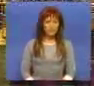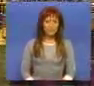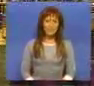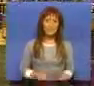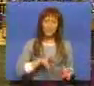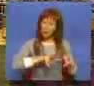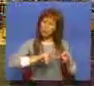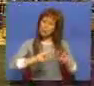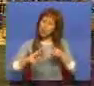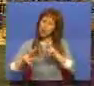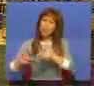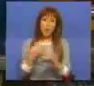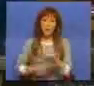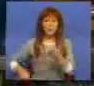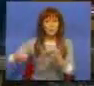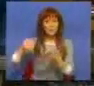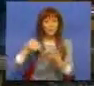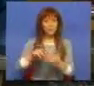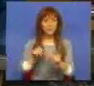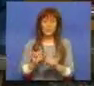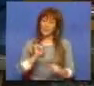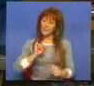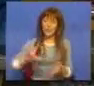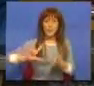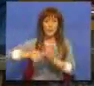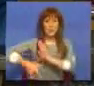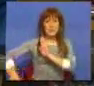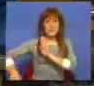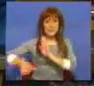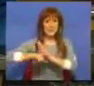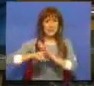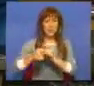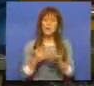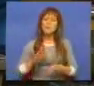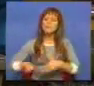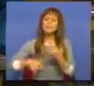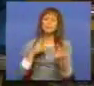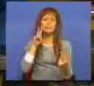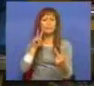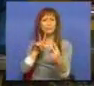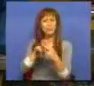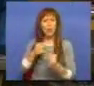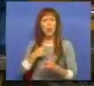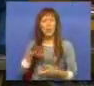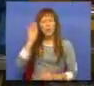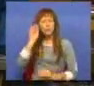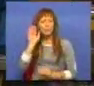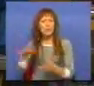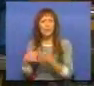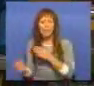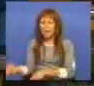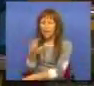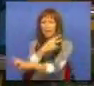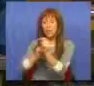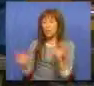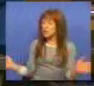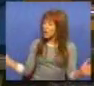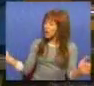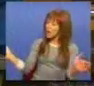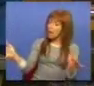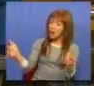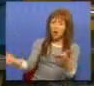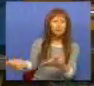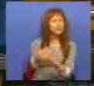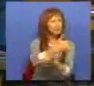As alterações que introduzimos ao nosso projeto de lei vão de encontro às sugestões e críticas que acolhemos